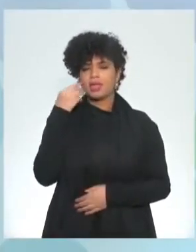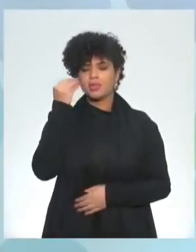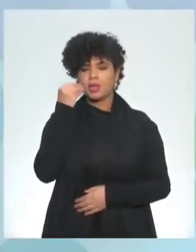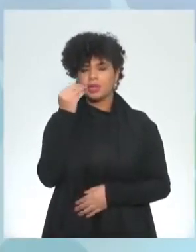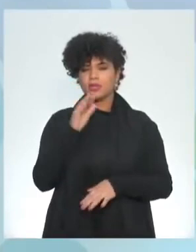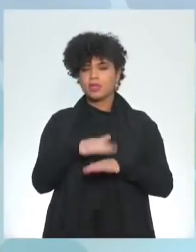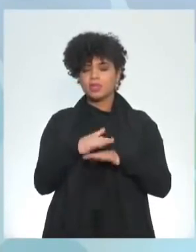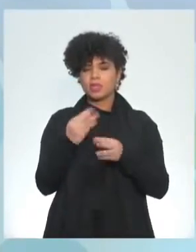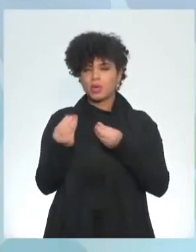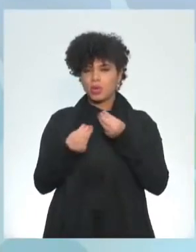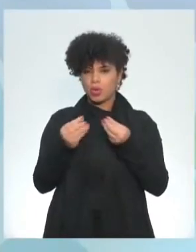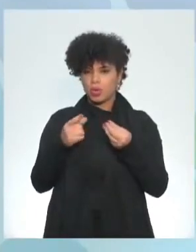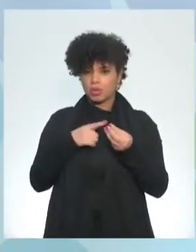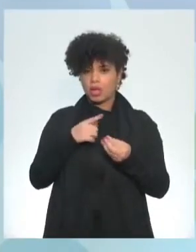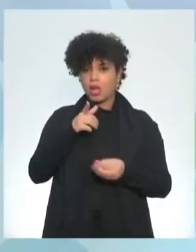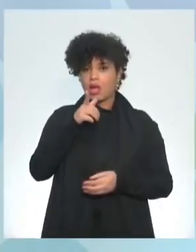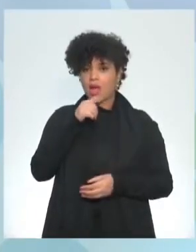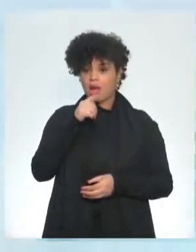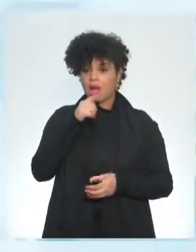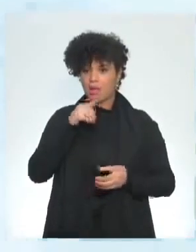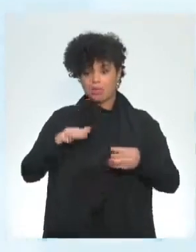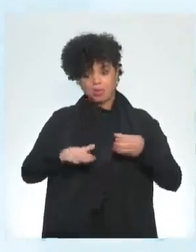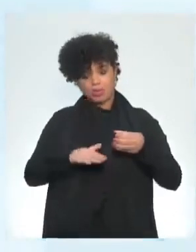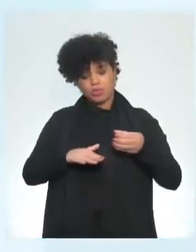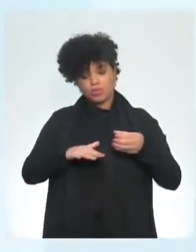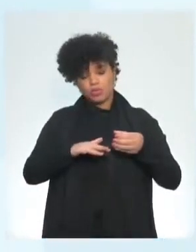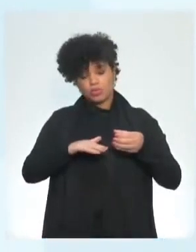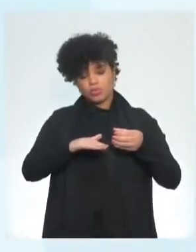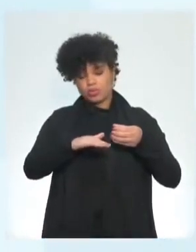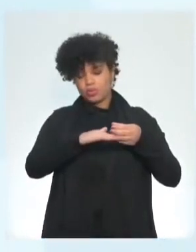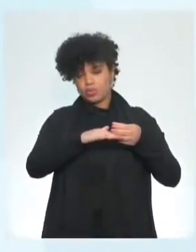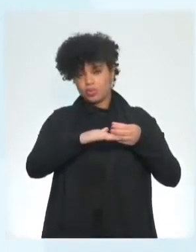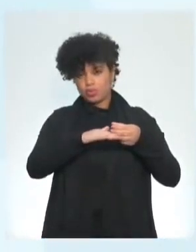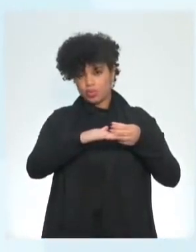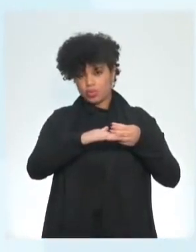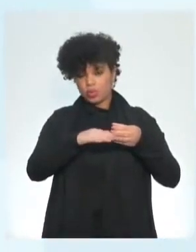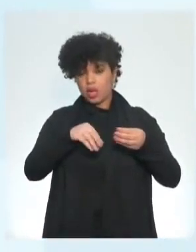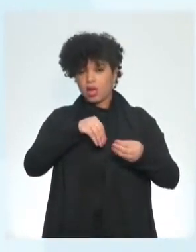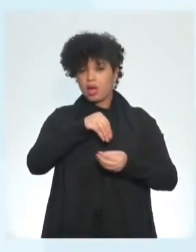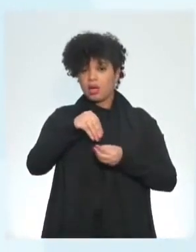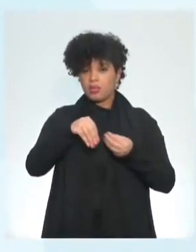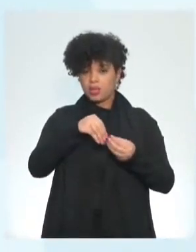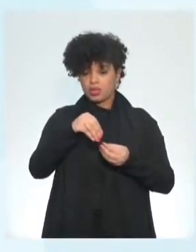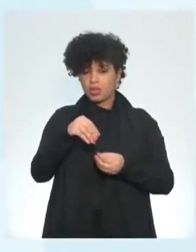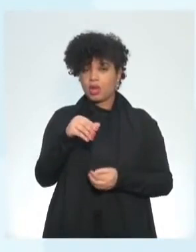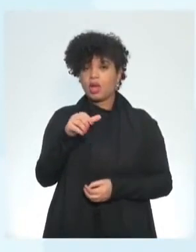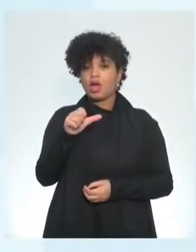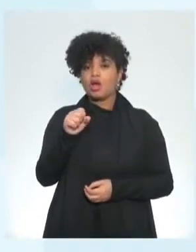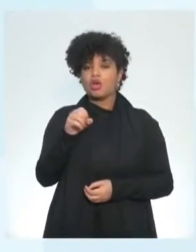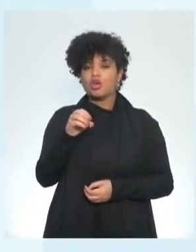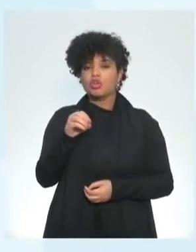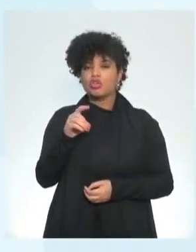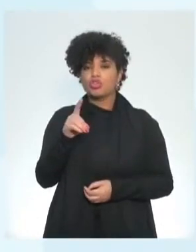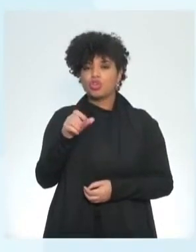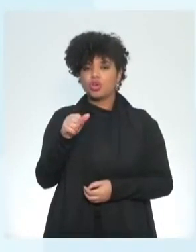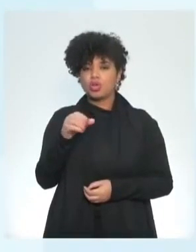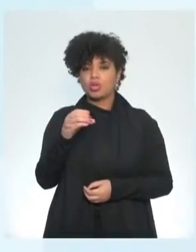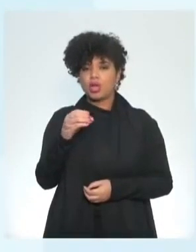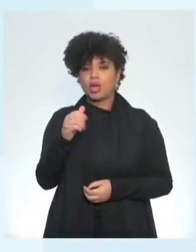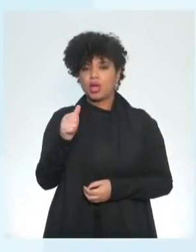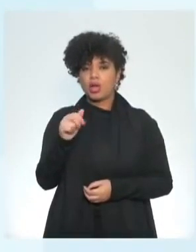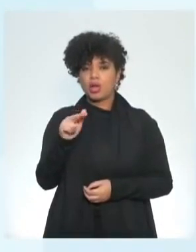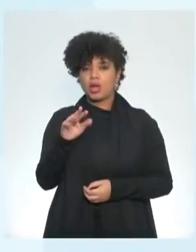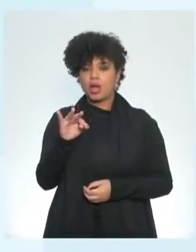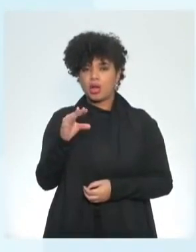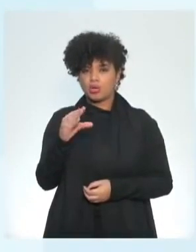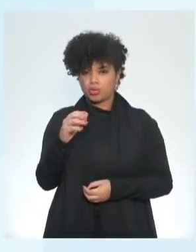gente vai fazer. Coloque a água até a metade do copo, misture uma colher de soda cáustica na água para preparar uma solução.